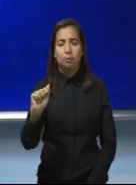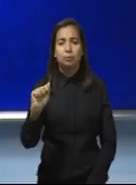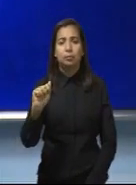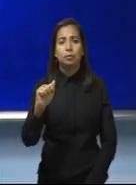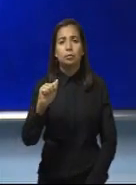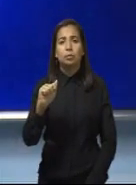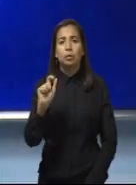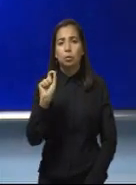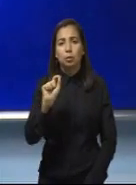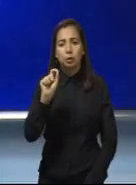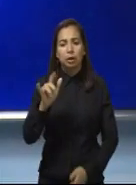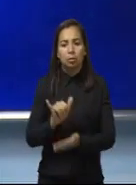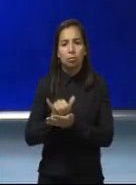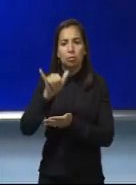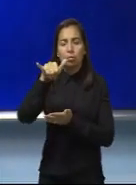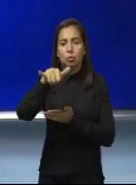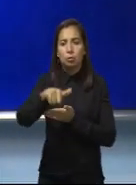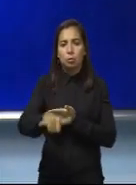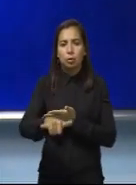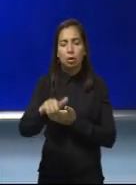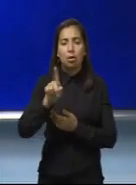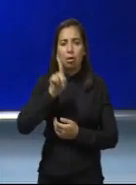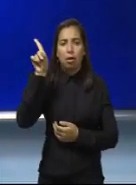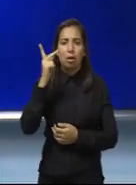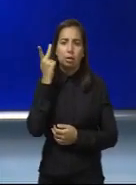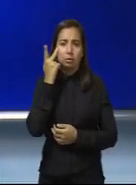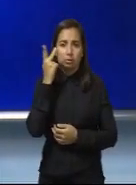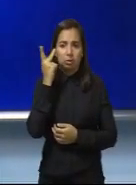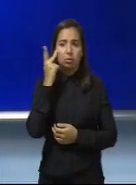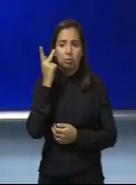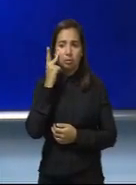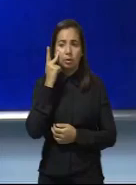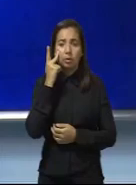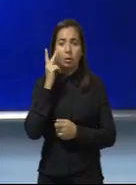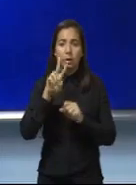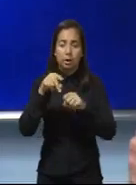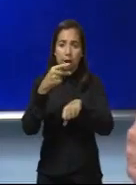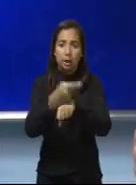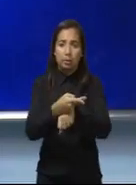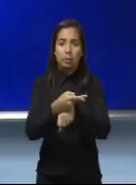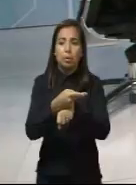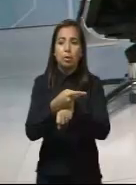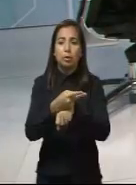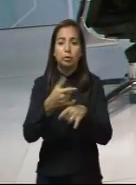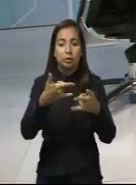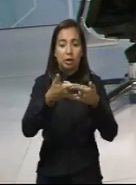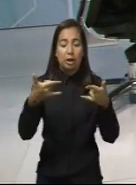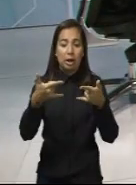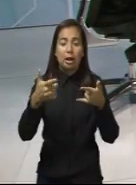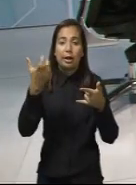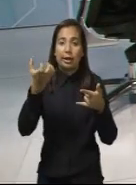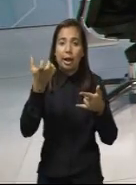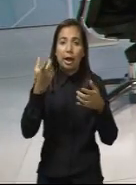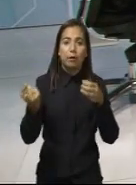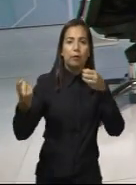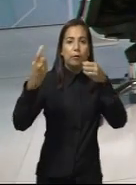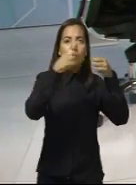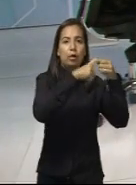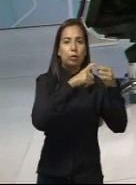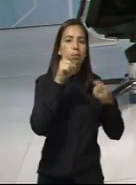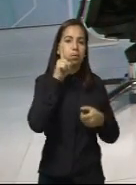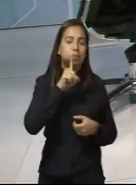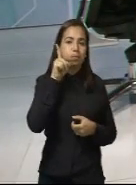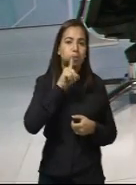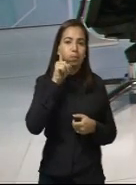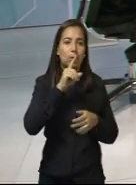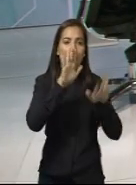quinta-feira no aeroporto em São Paulo, depois de tentar desmarcar a sua passagem, voltando dos Estados Unidos para ficar